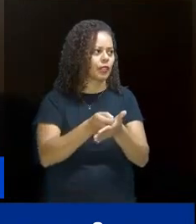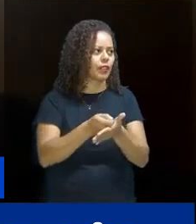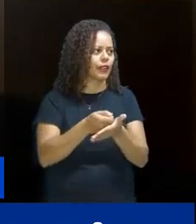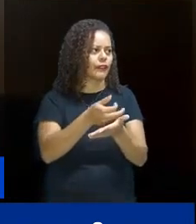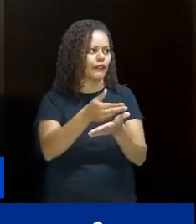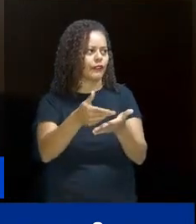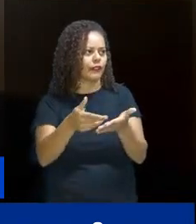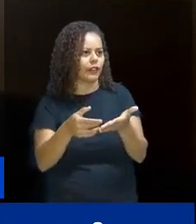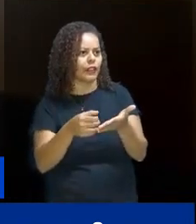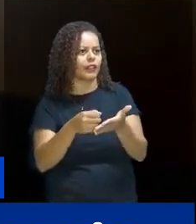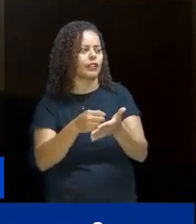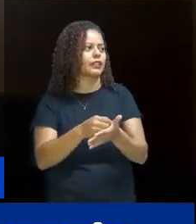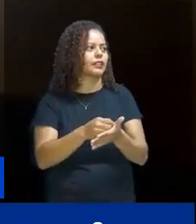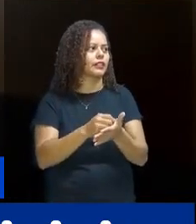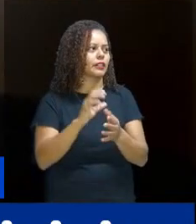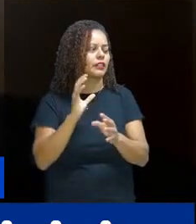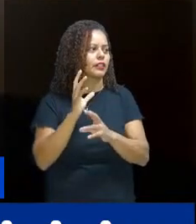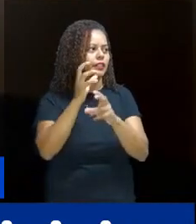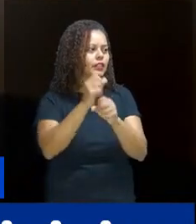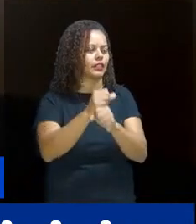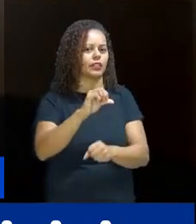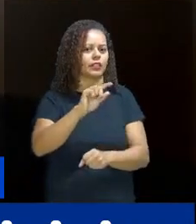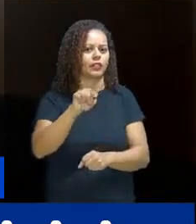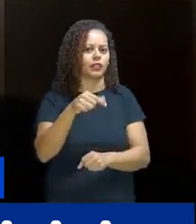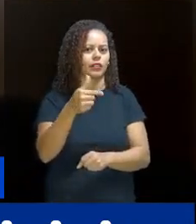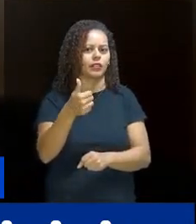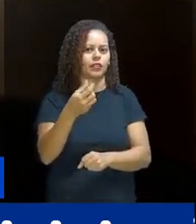de pagamentos, que totaliza